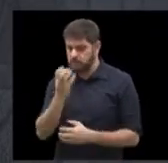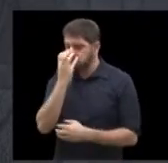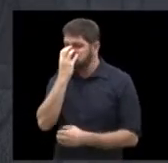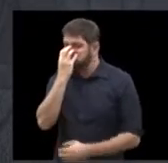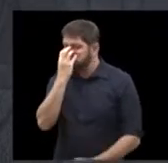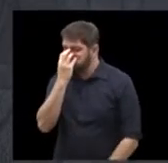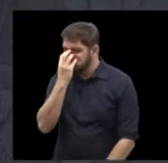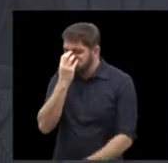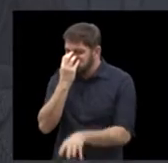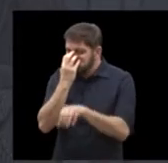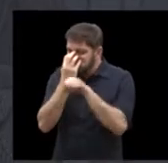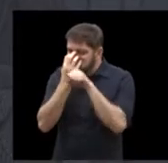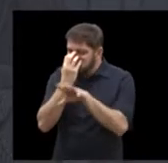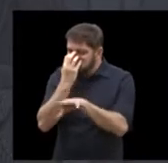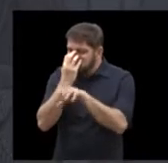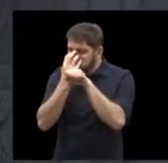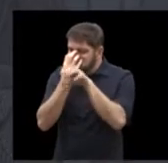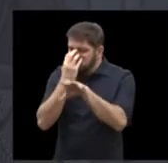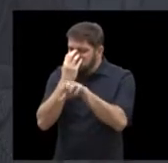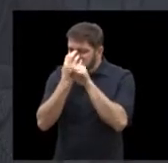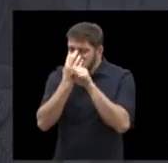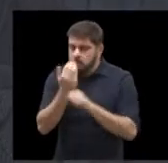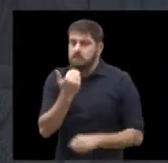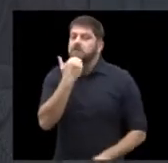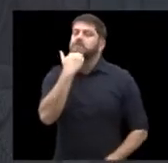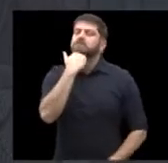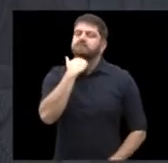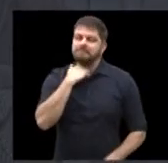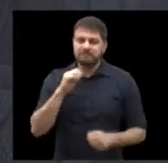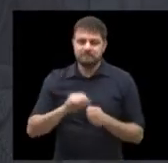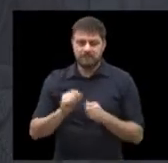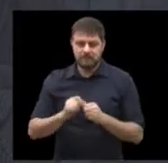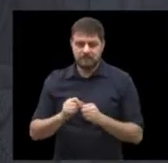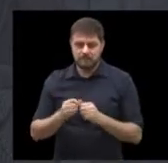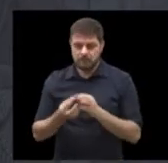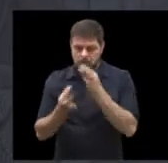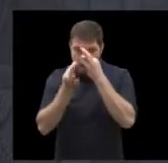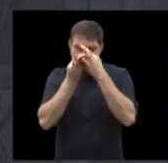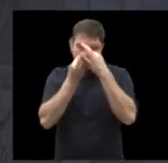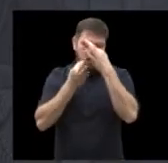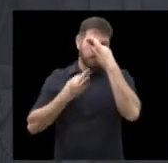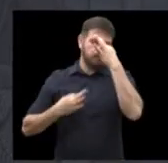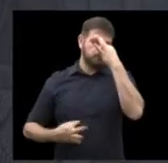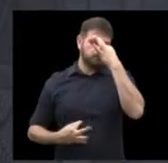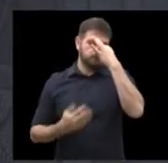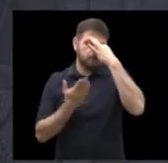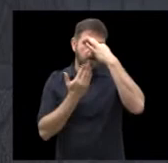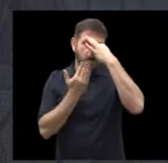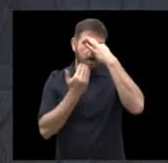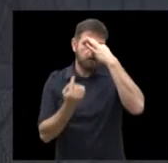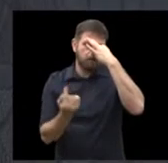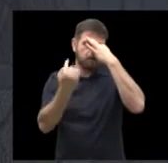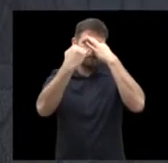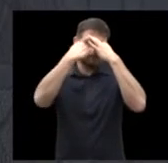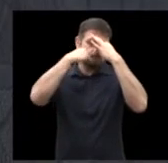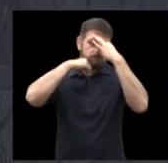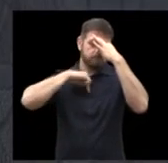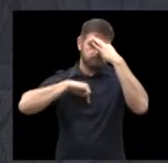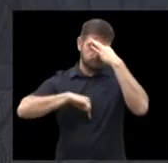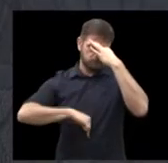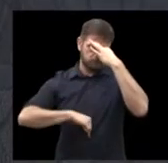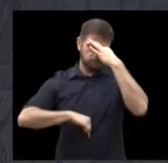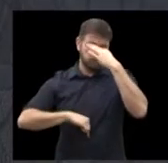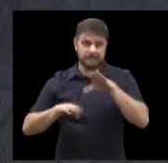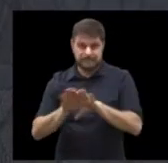respirador. Se ele está tendo alguma dificuldade de deglutição, tem que sondar esse paciente para ele poder se alimentar. Então é uma doença que